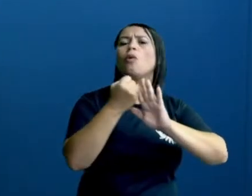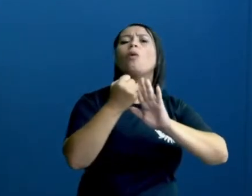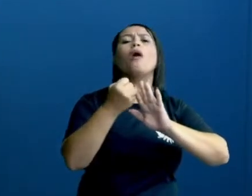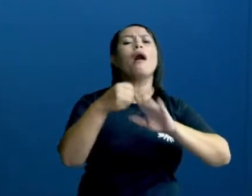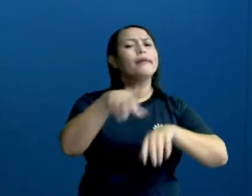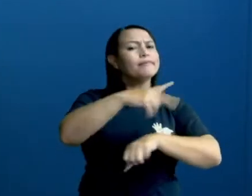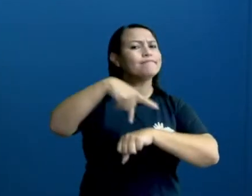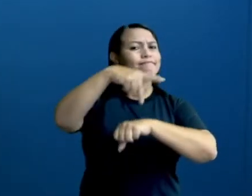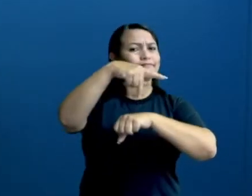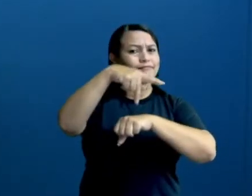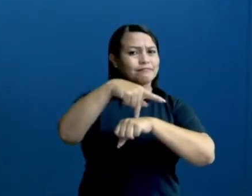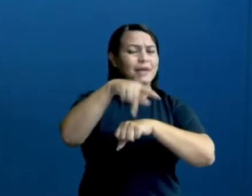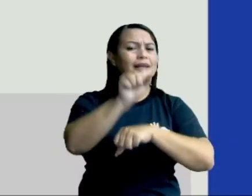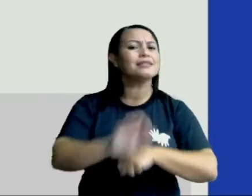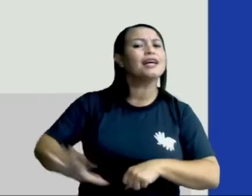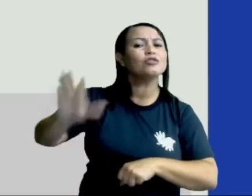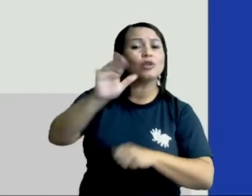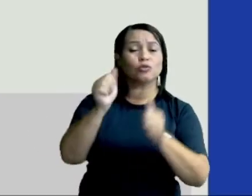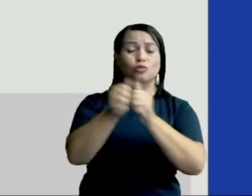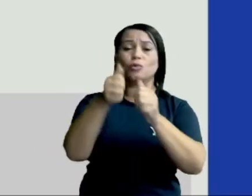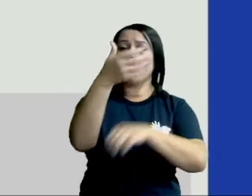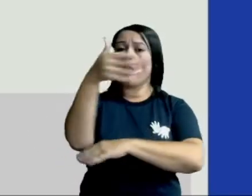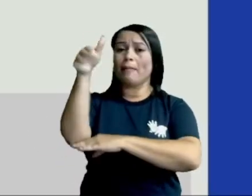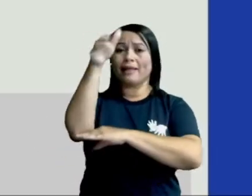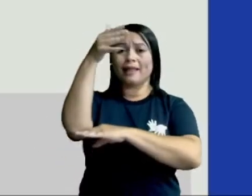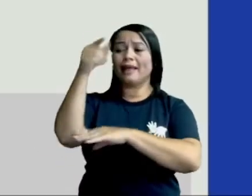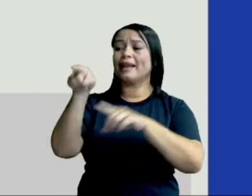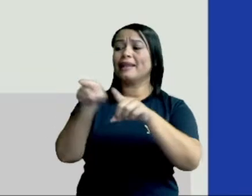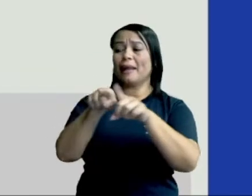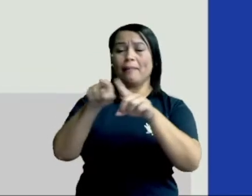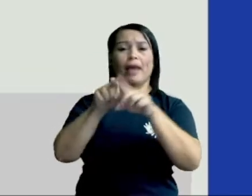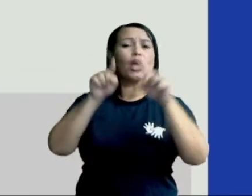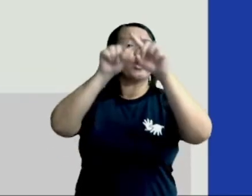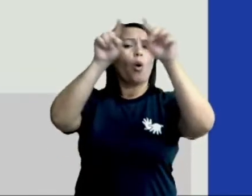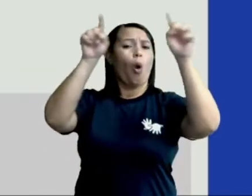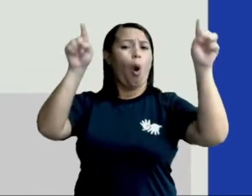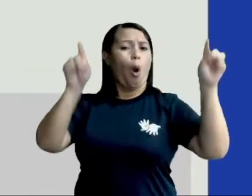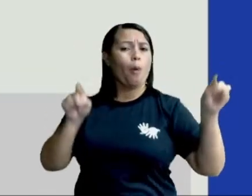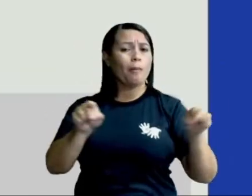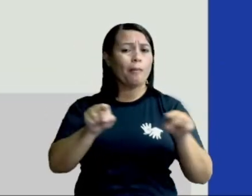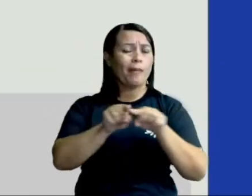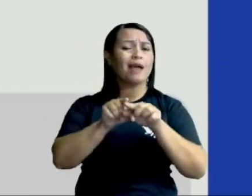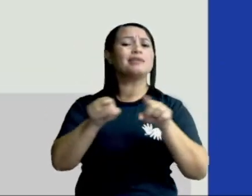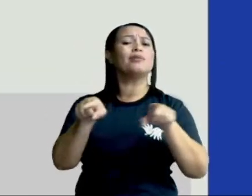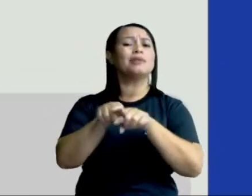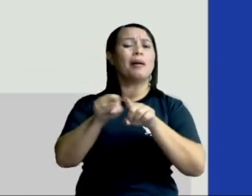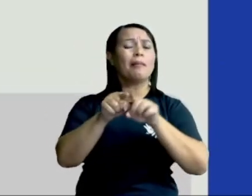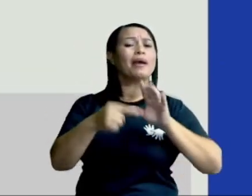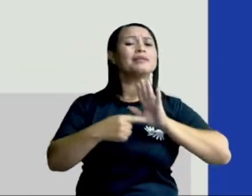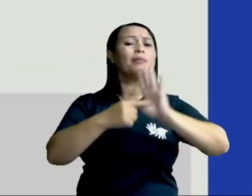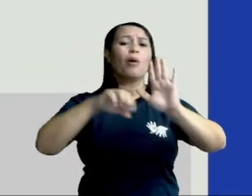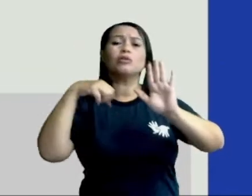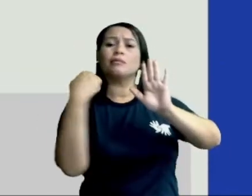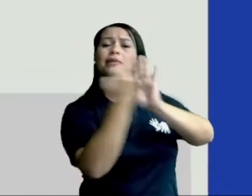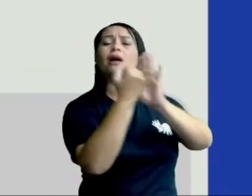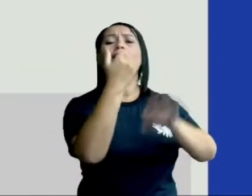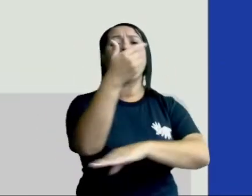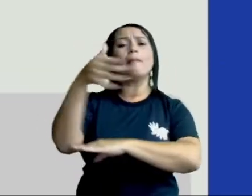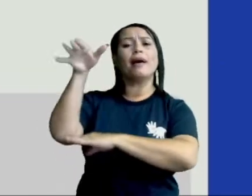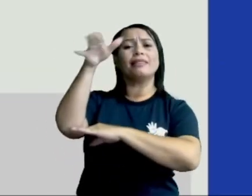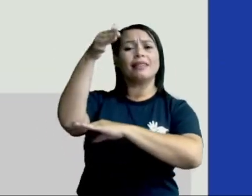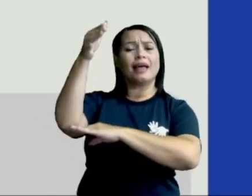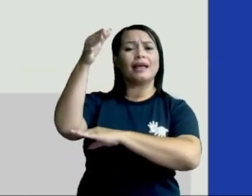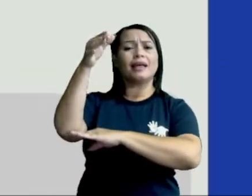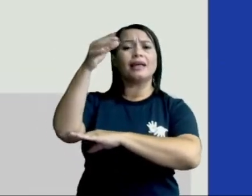aqui para vocês verificarem, juntamente com o brasão, que tem lá no primeiro slide que eu passei para vocês, e percebam que a bandeira e o